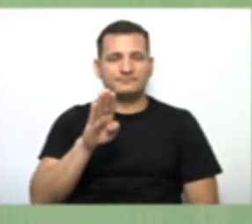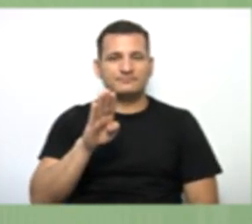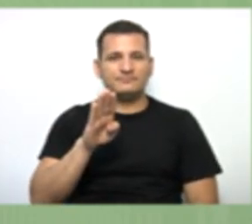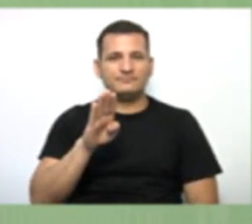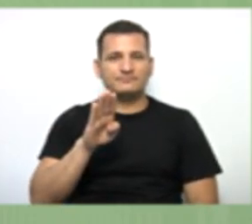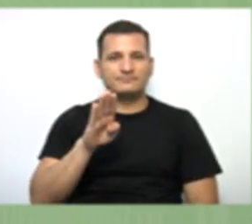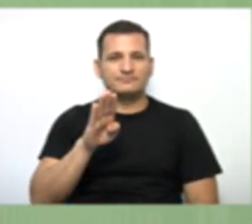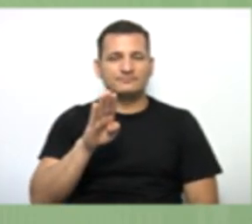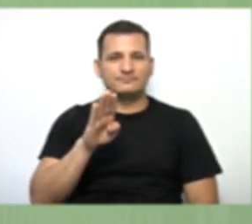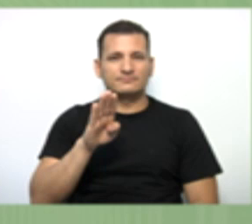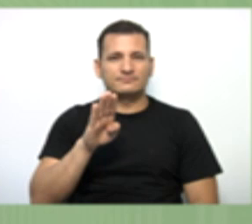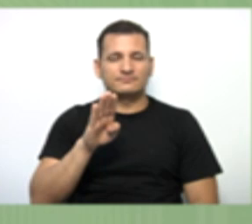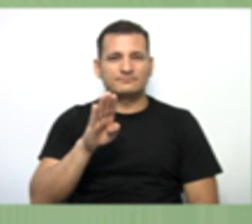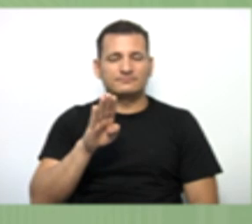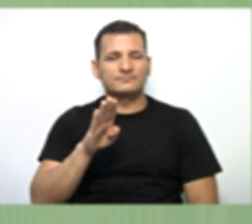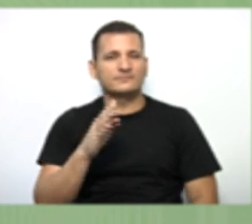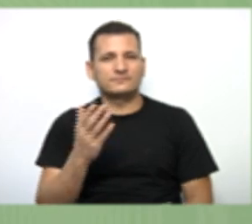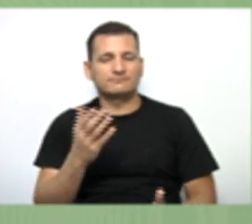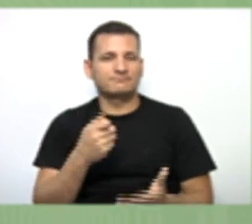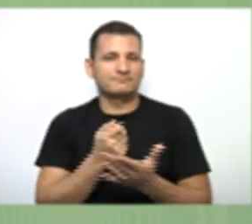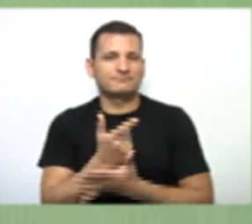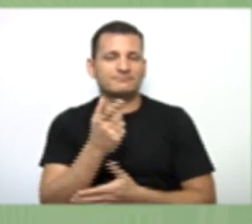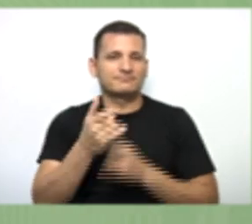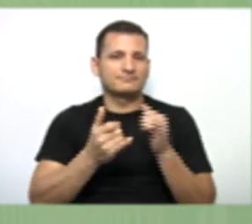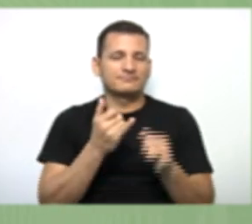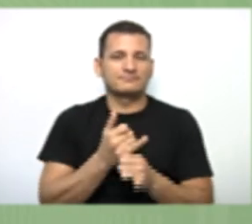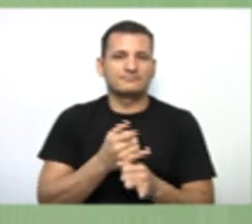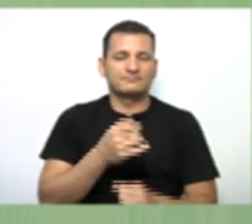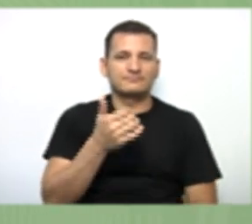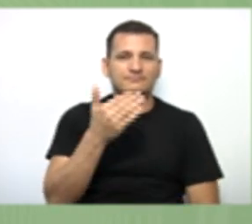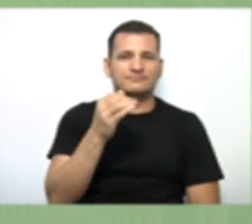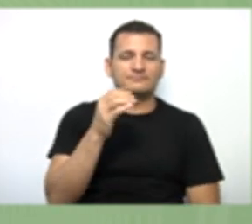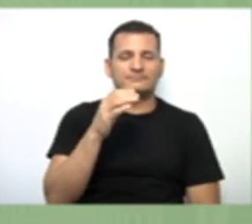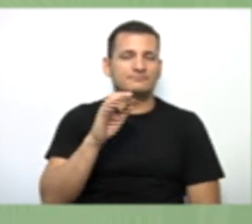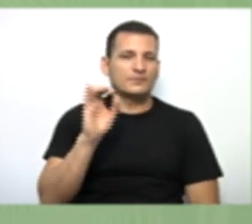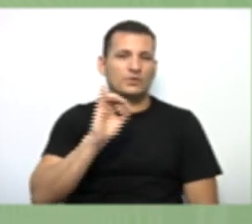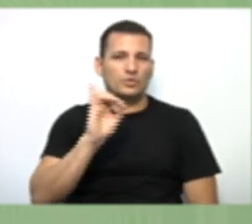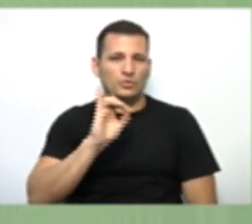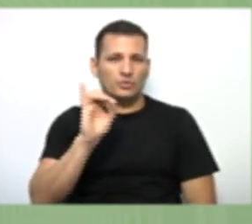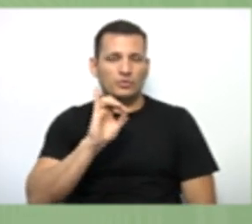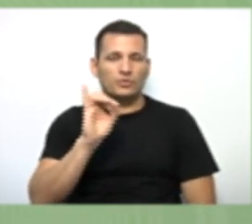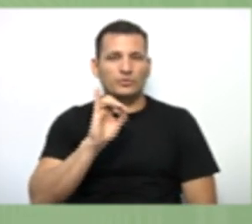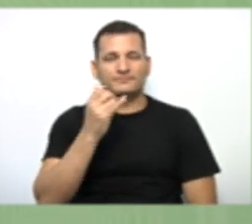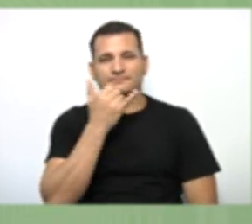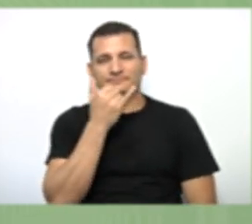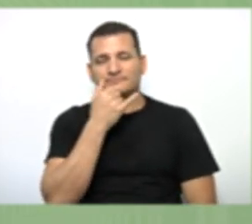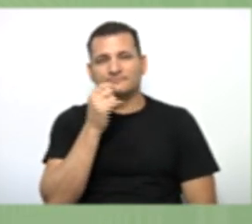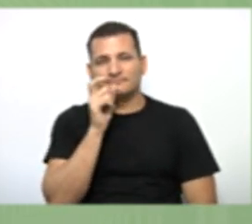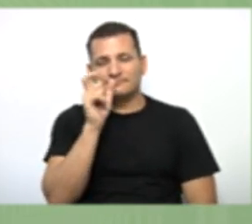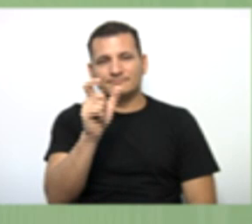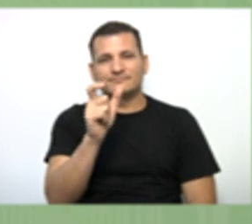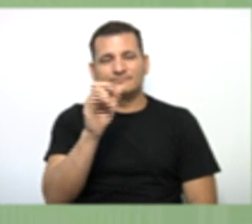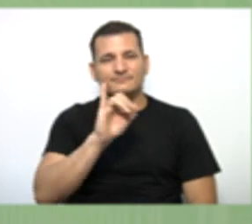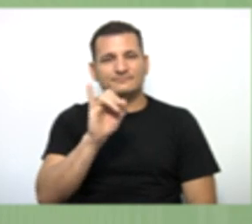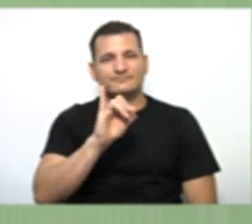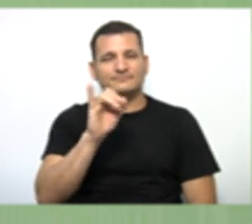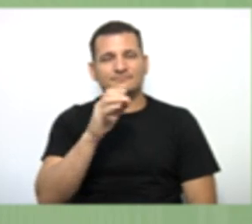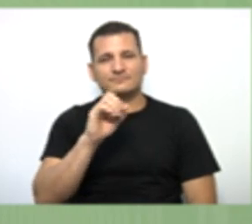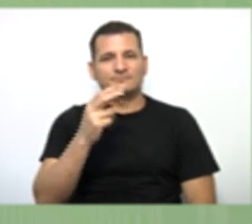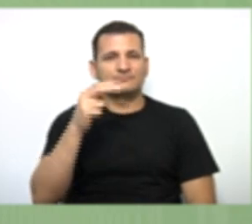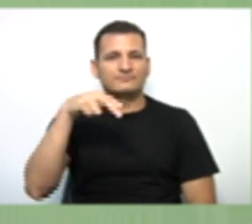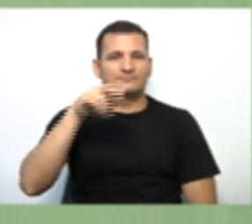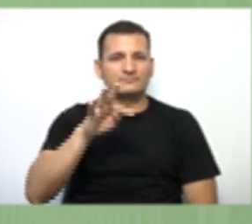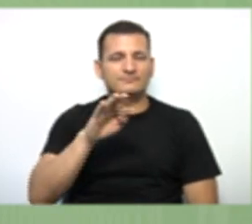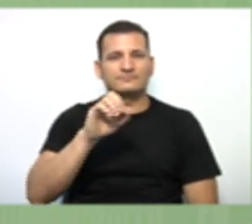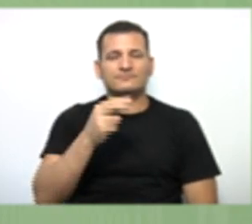né? Aí, poxa, comprei uma internet de 10, a Oi chegou aqui, desculpa falar a palavra aí da ou a NET, ou